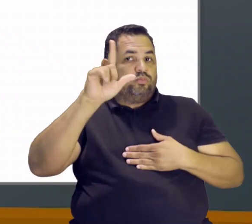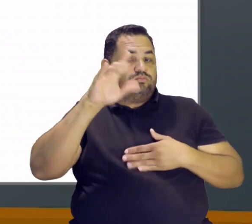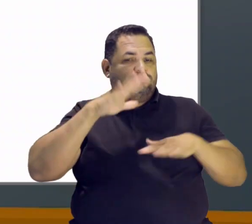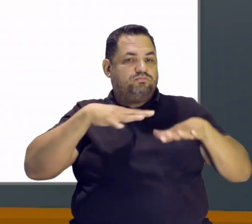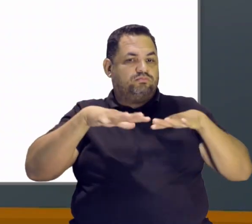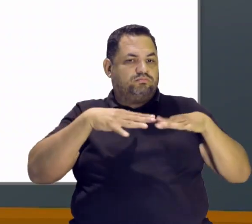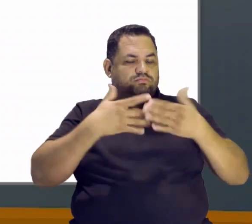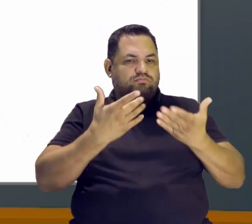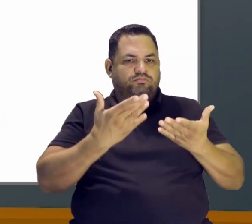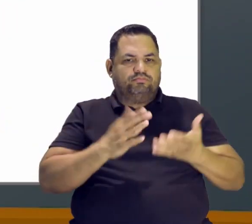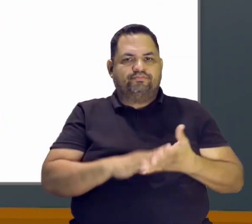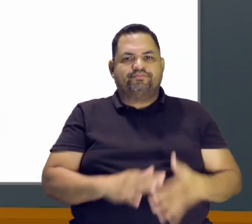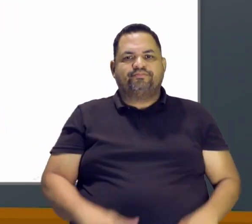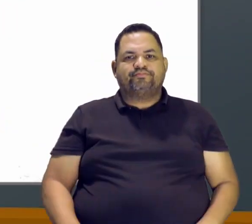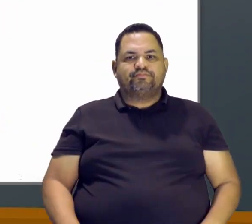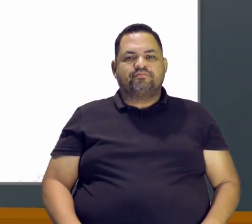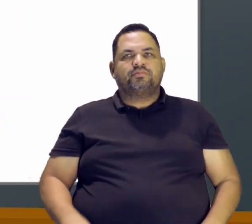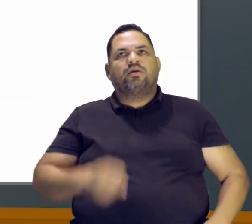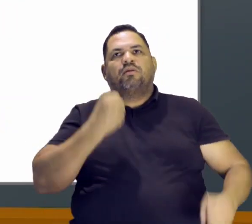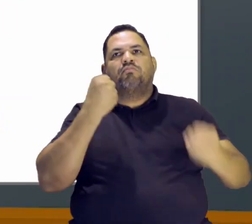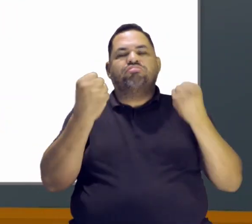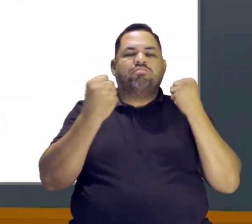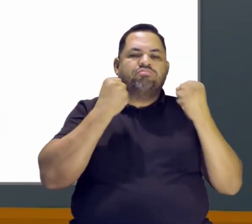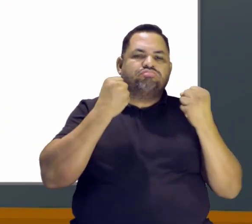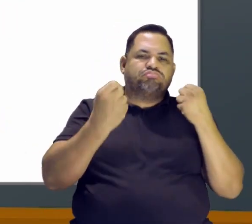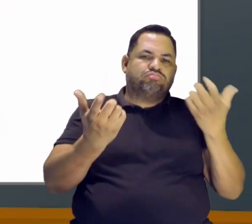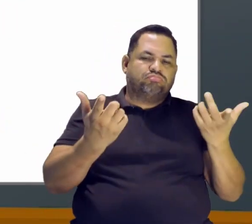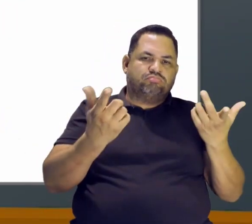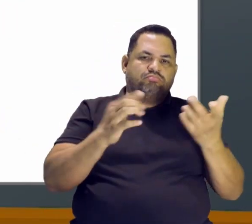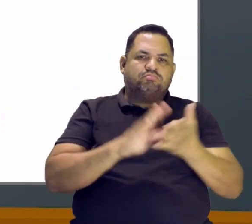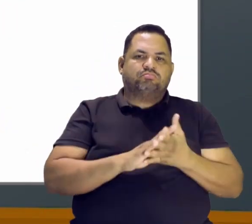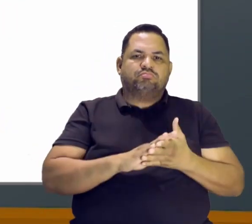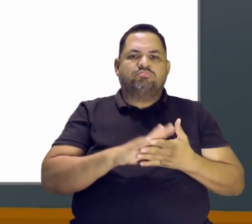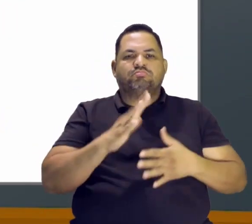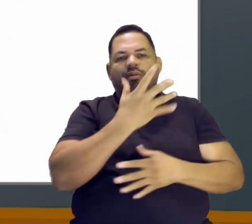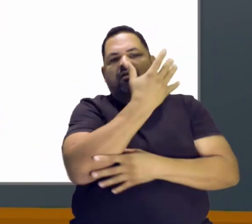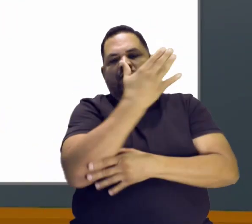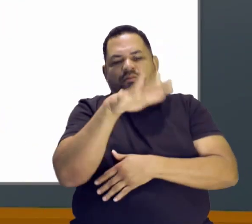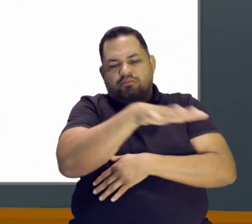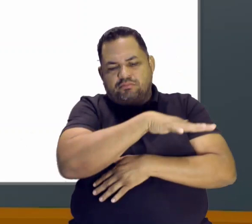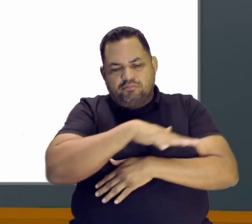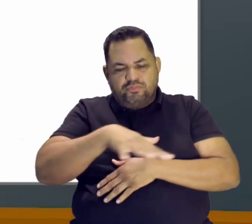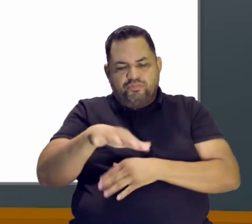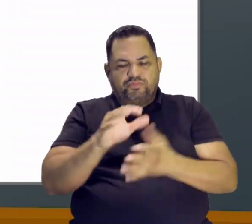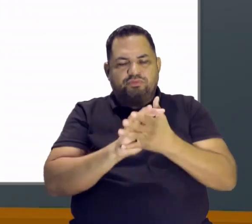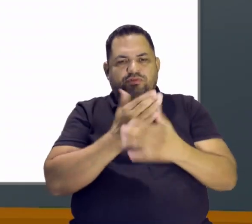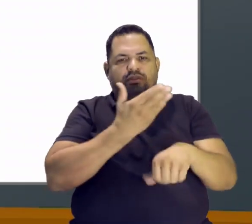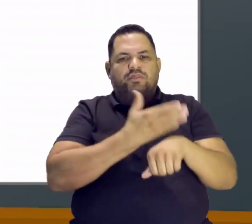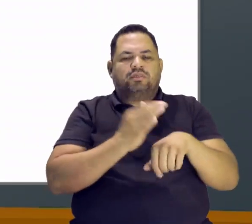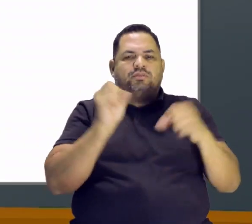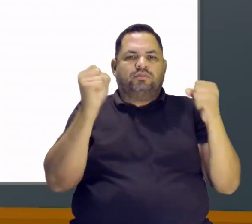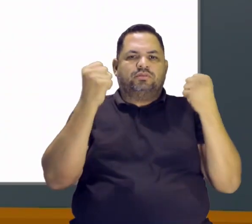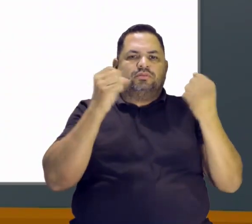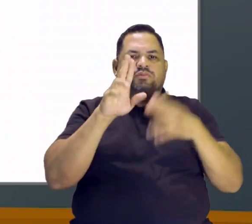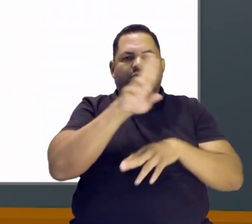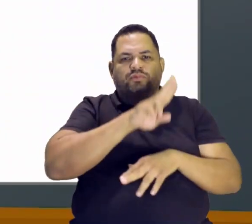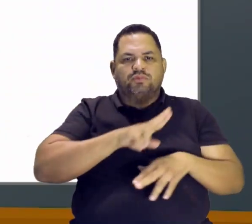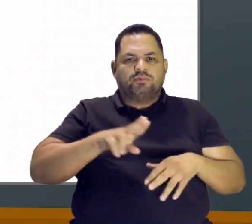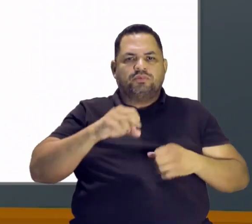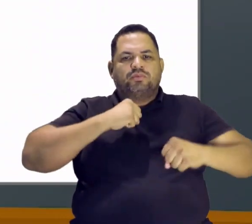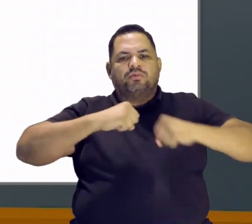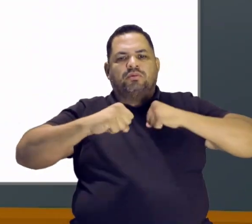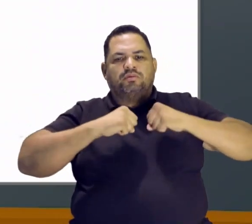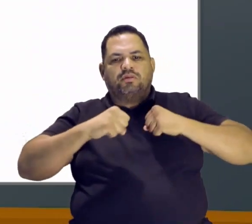eu vou para a academia, vou para um parque fazer alguns exercícios, né? E aí eu vou executar uma corridinha,